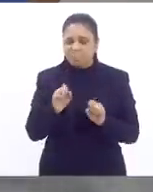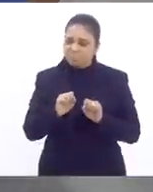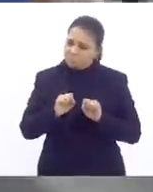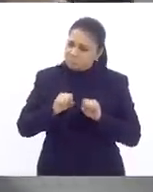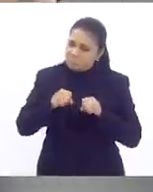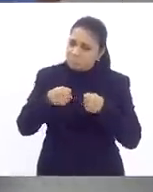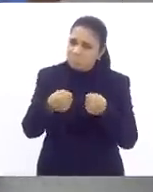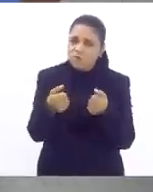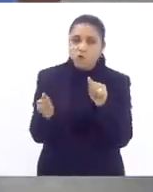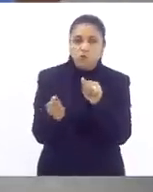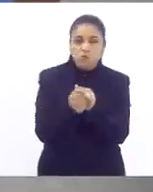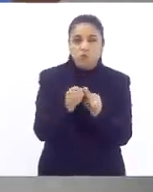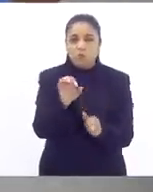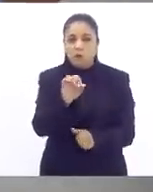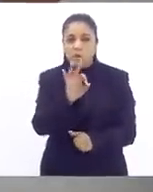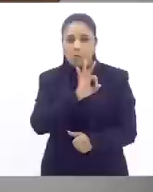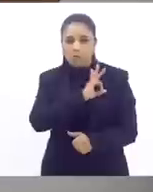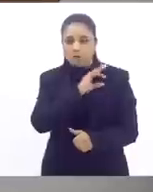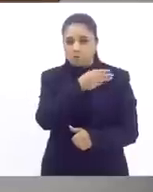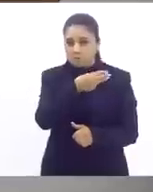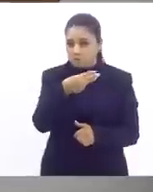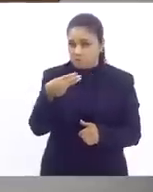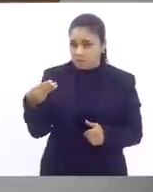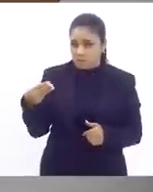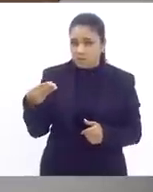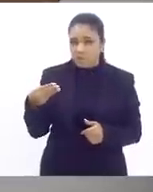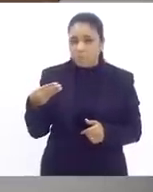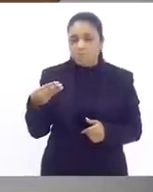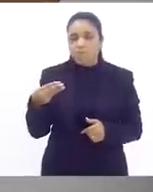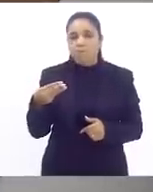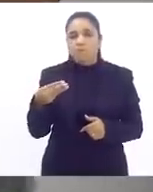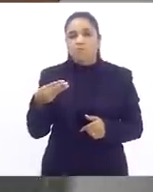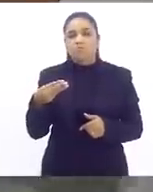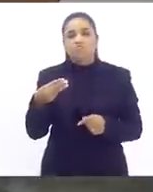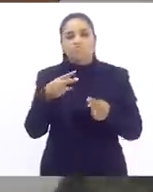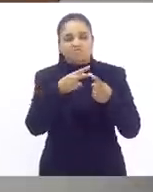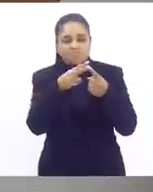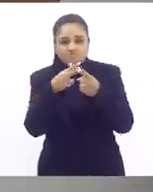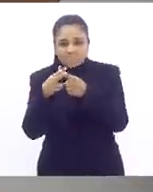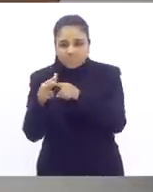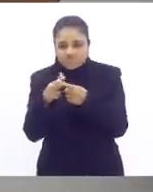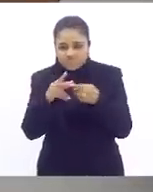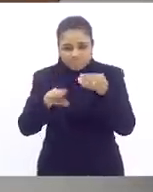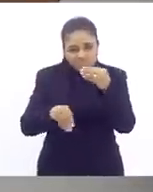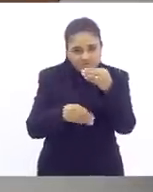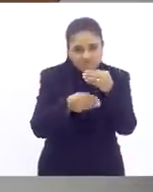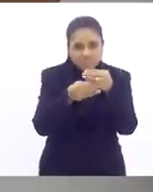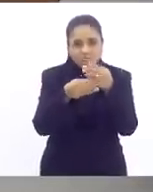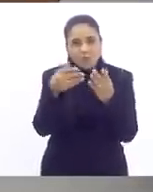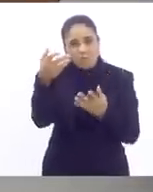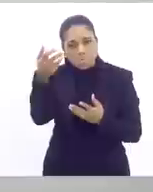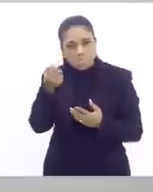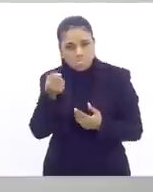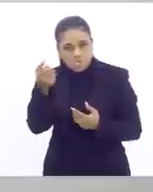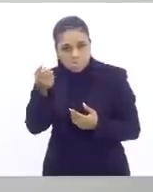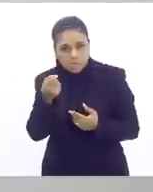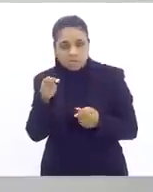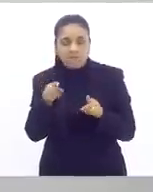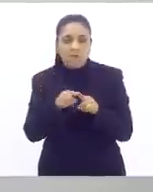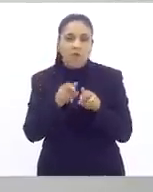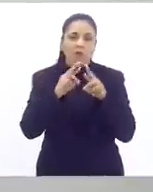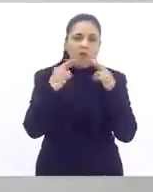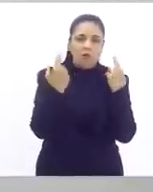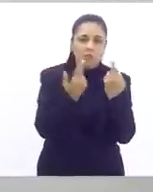junto com a polícia militar para ajustar as revisões de pensão e outros assuntos tivemos reuniões com Coronel Neto